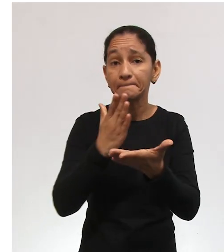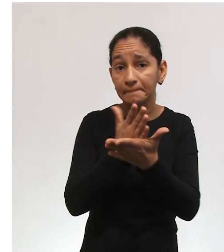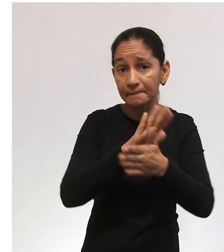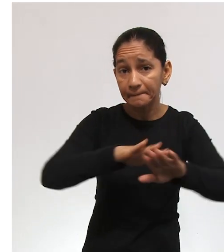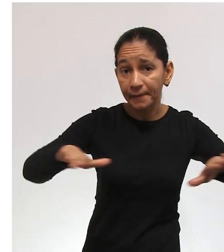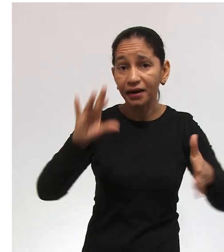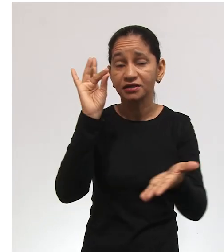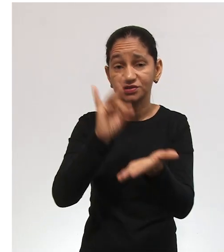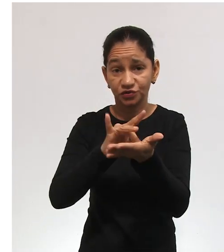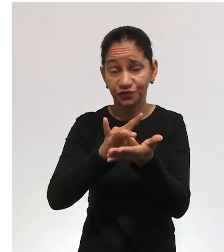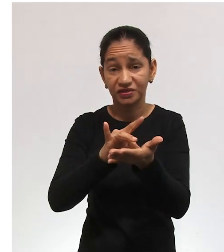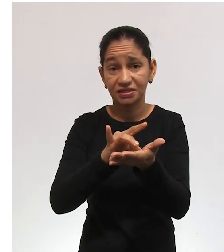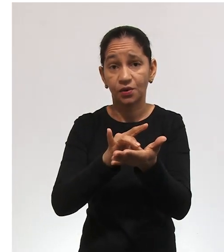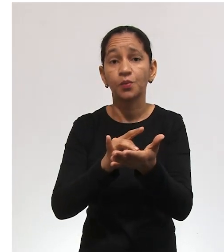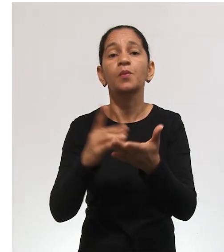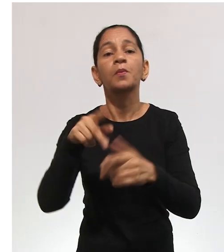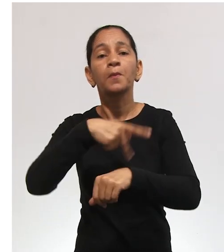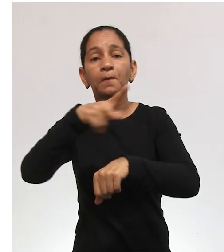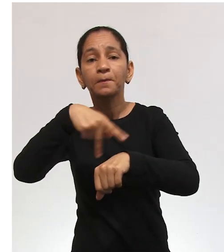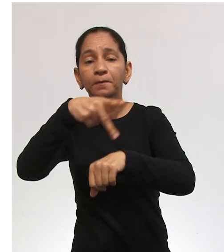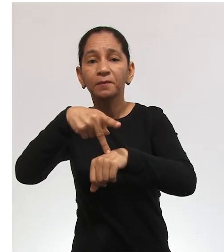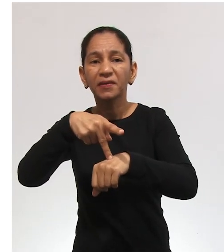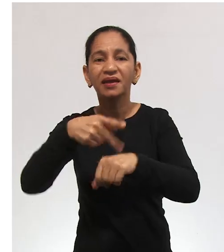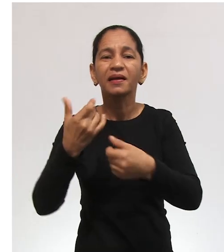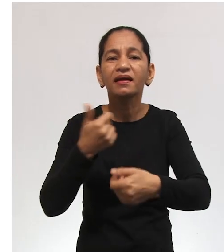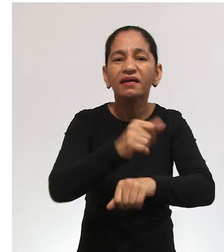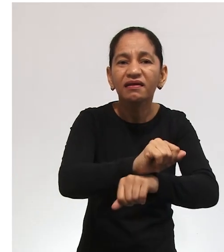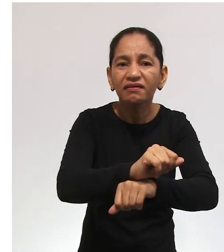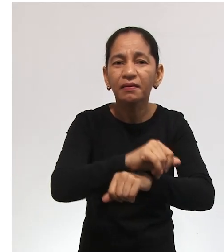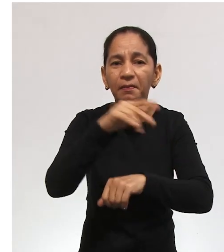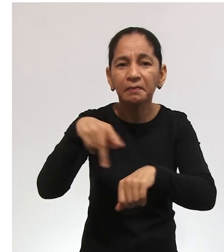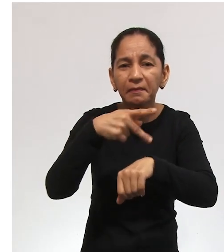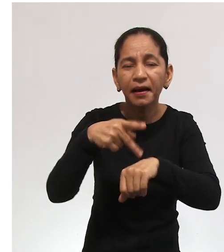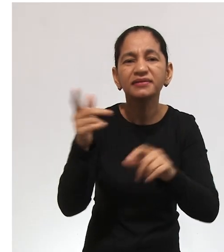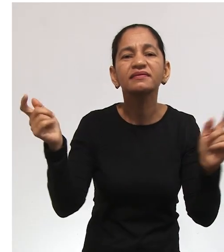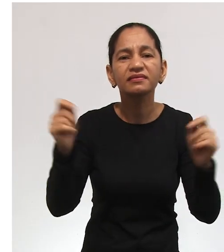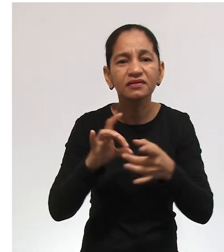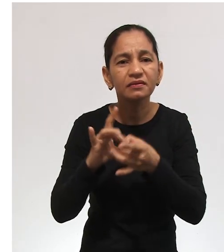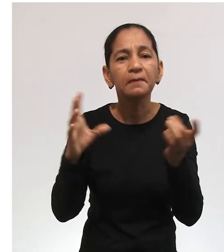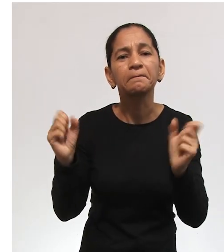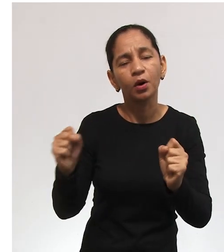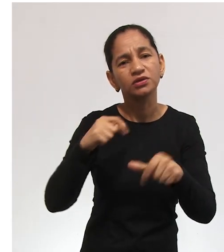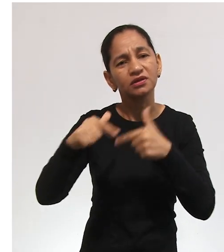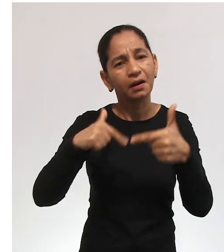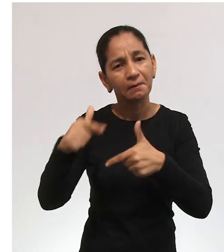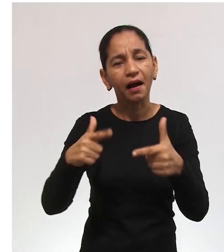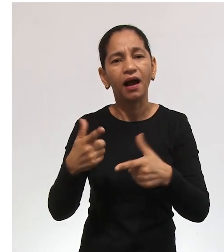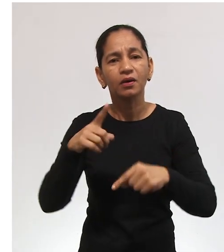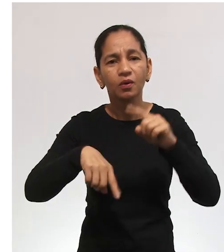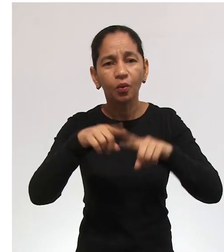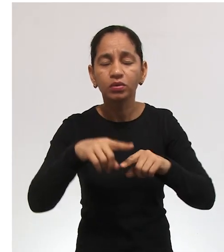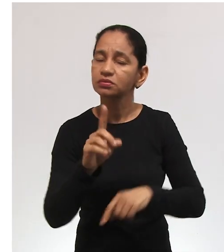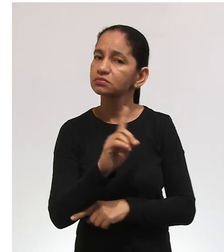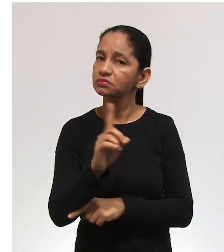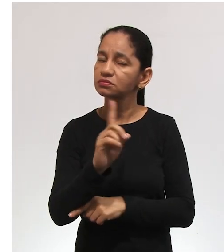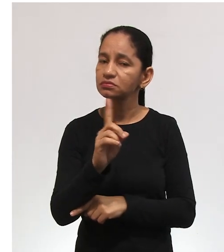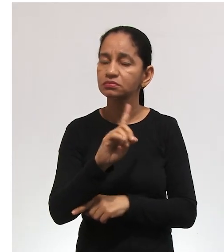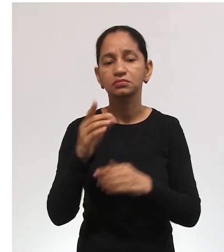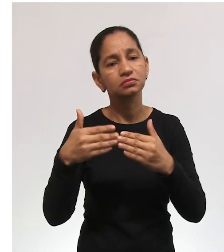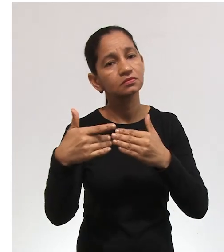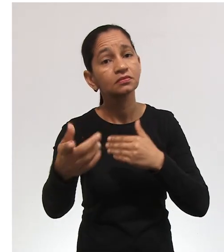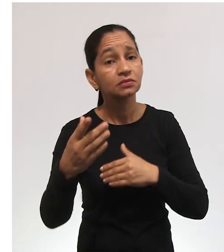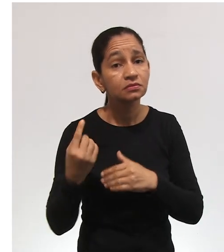ser oficialmente um país escravagista, permitindo com isso que, ao longo da implementação